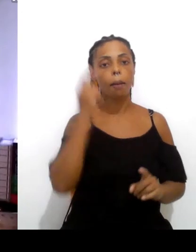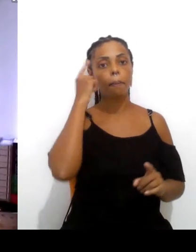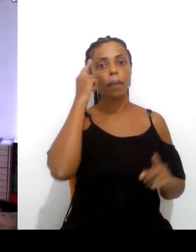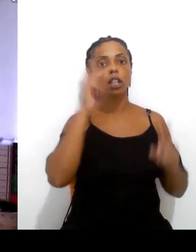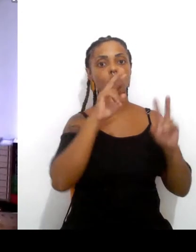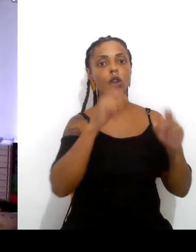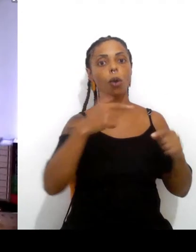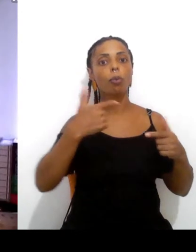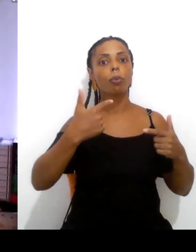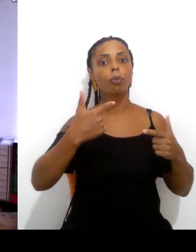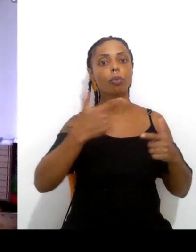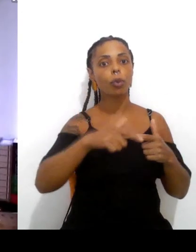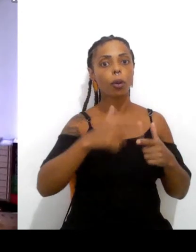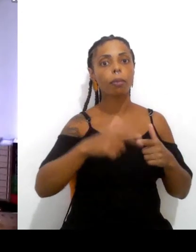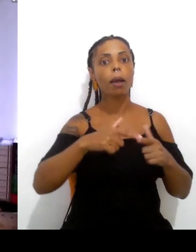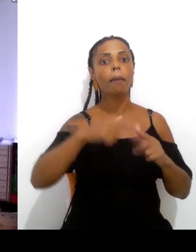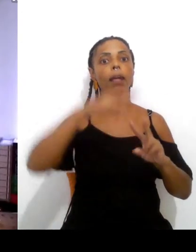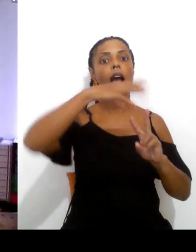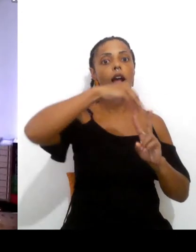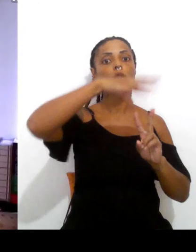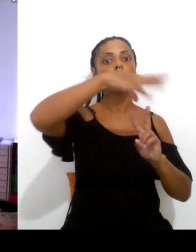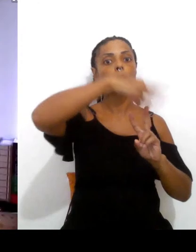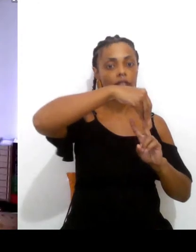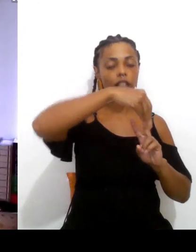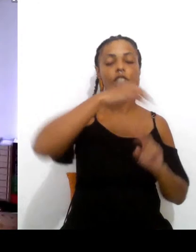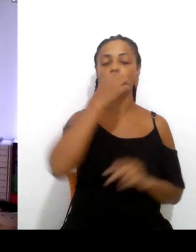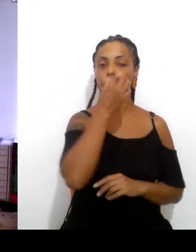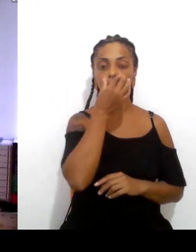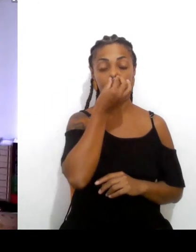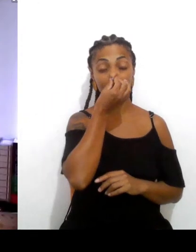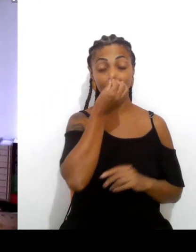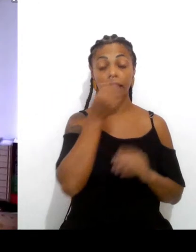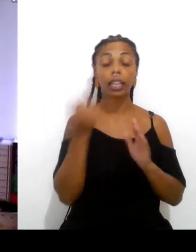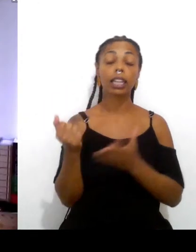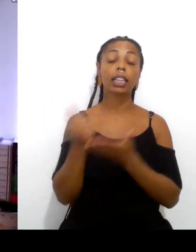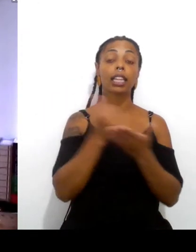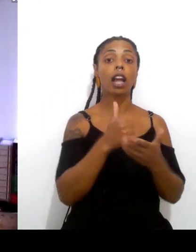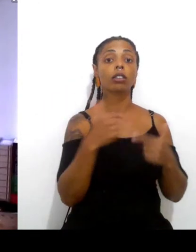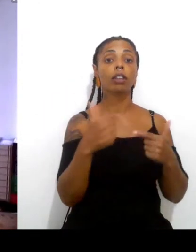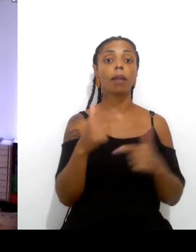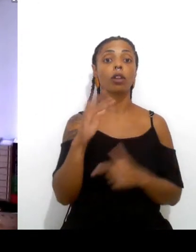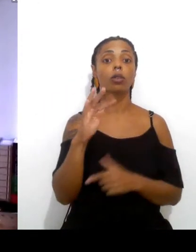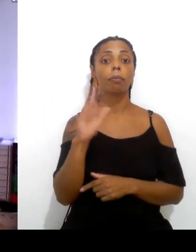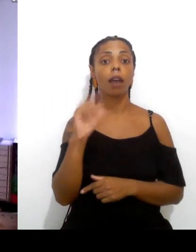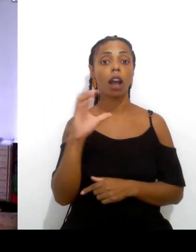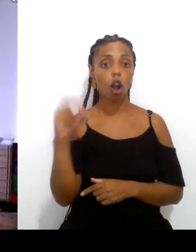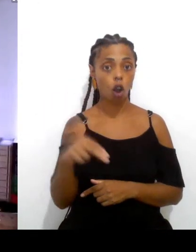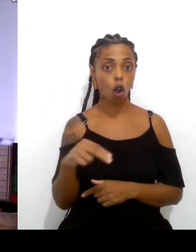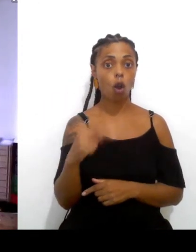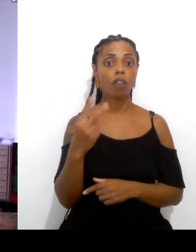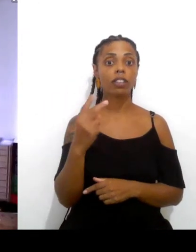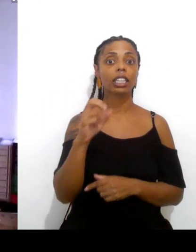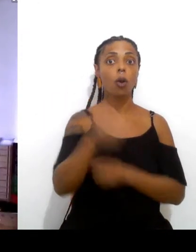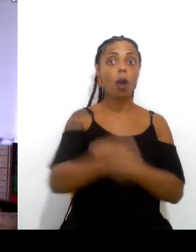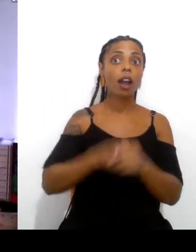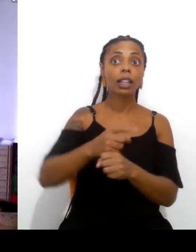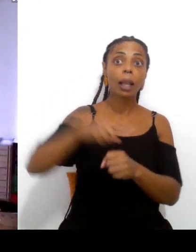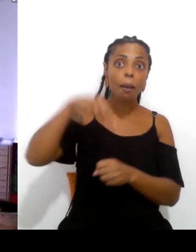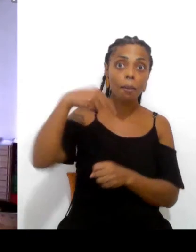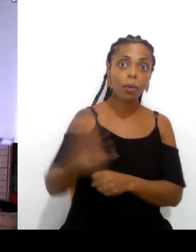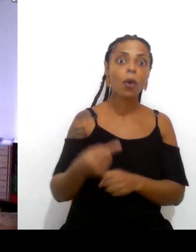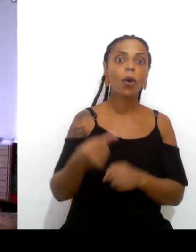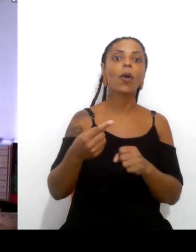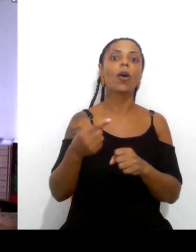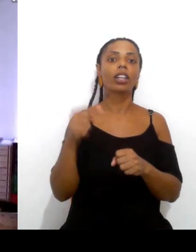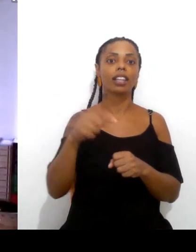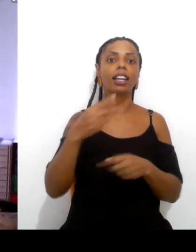antropofagia trazendo a obra de Francis Bacon 25 anos depois novamente para Bienal E analisando ela né A partir dessa